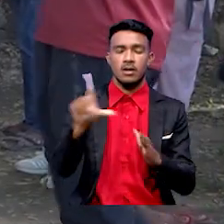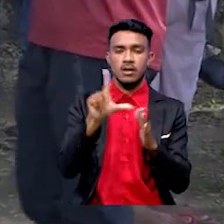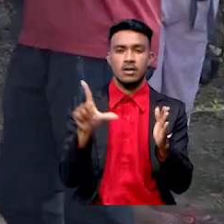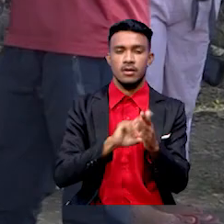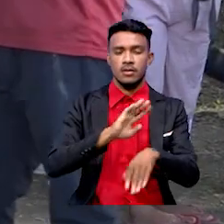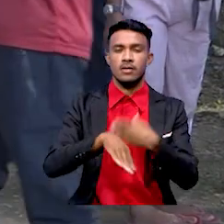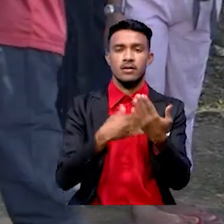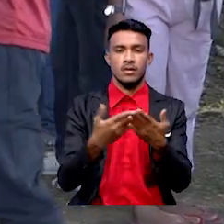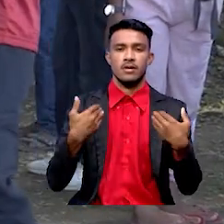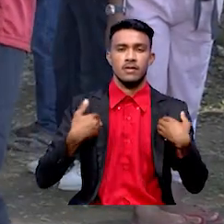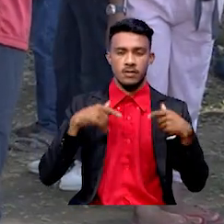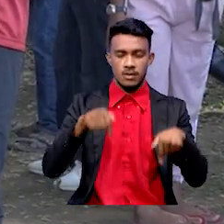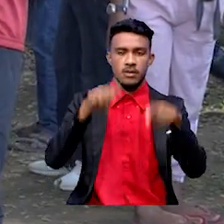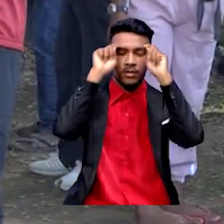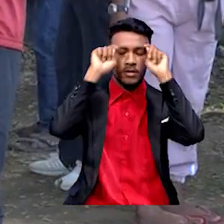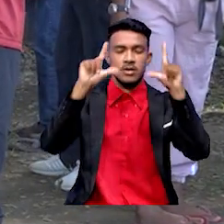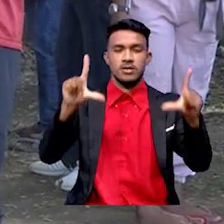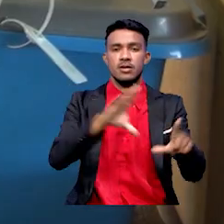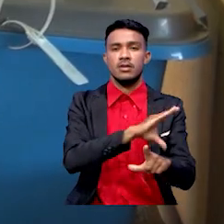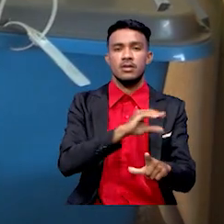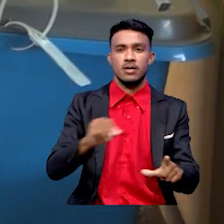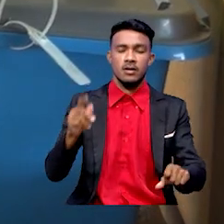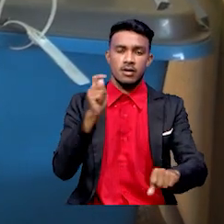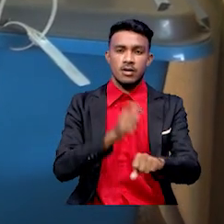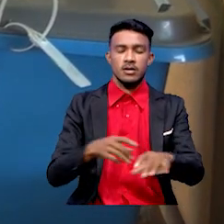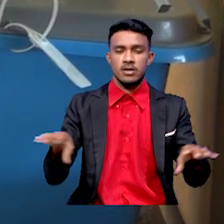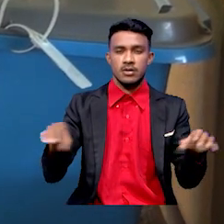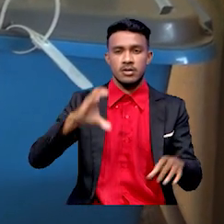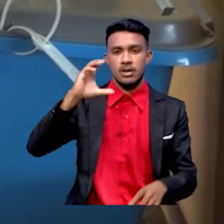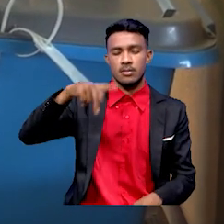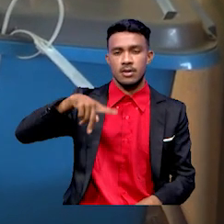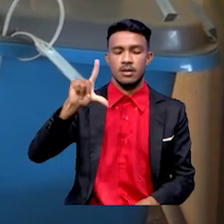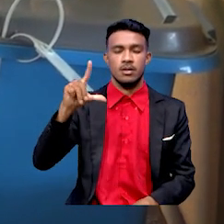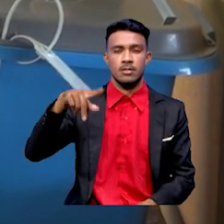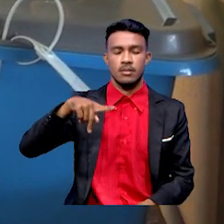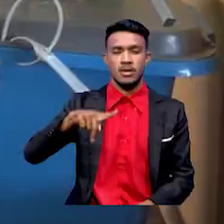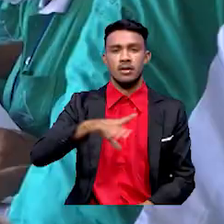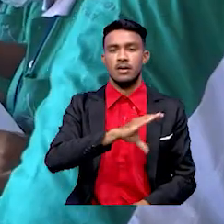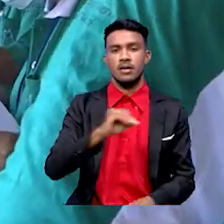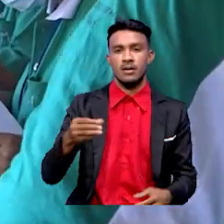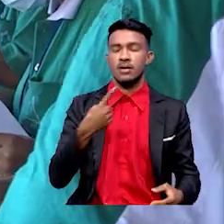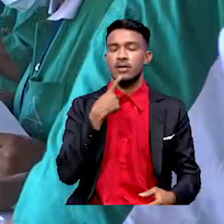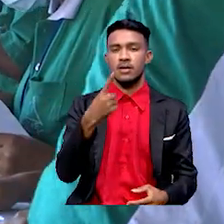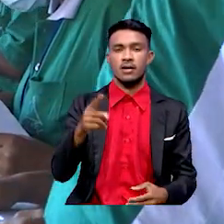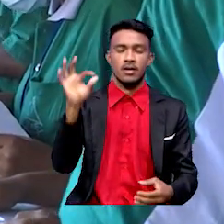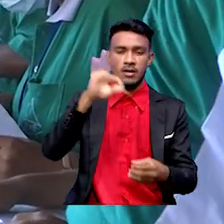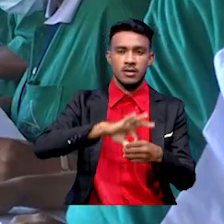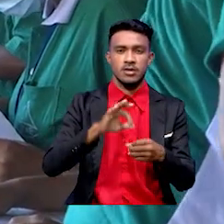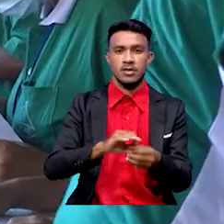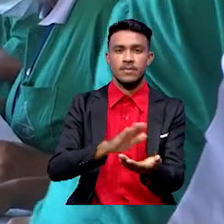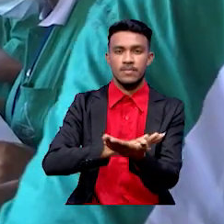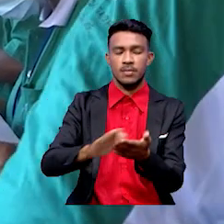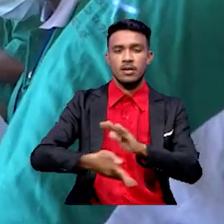nebe vigor e a Timor-Leste. Além de emissão CPLP, mos verifica catac e a eleição ne assegura